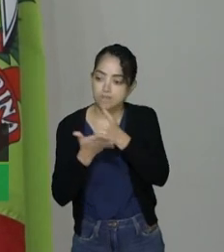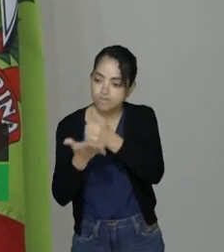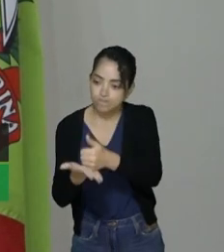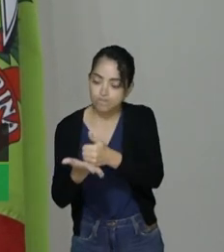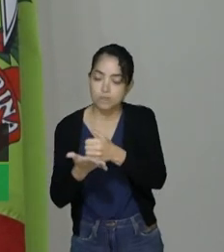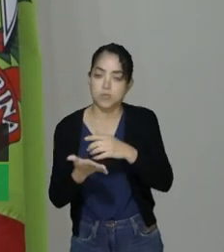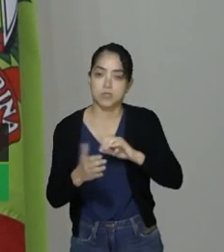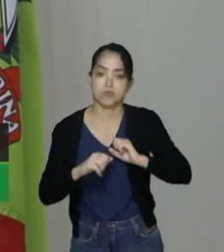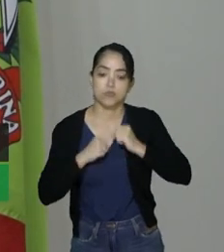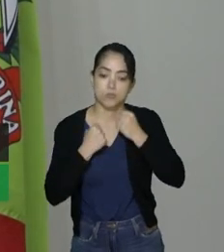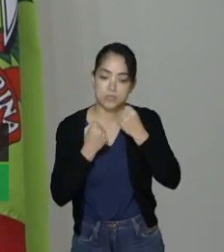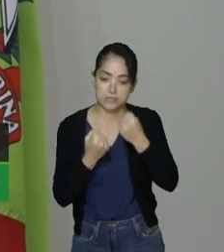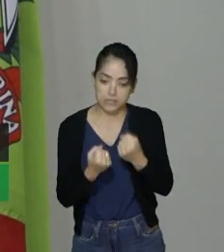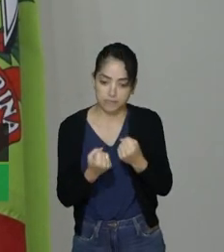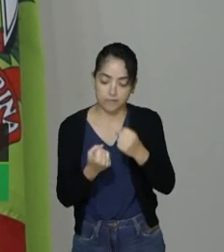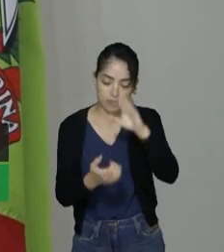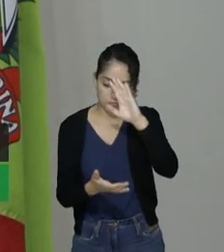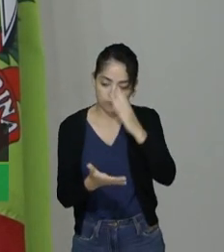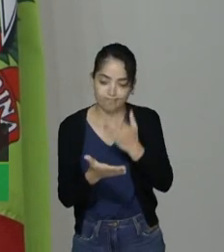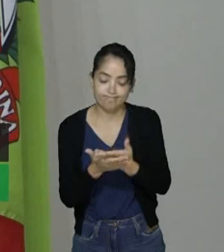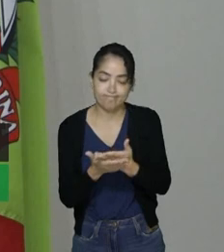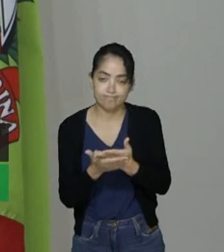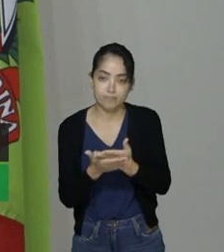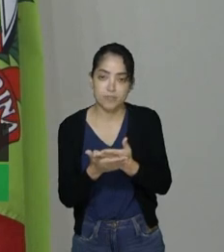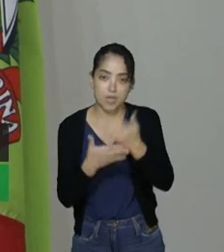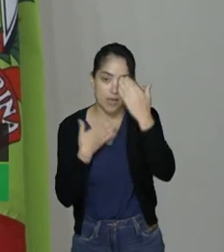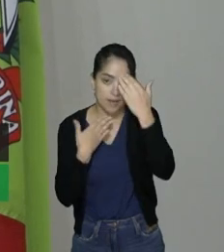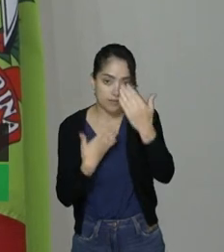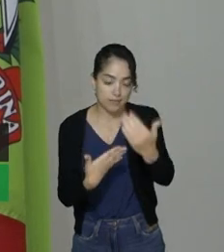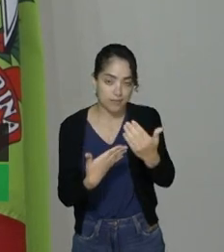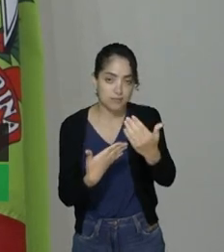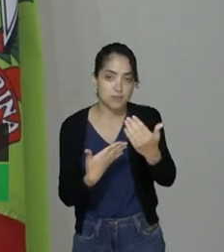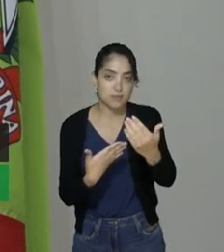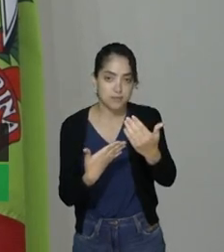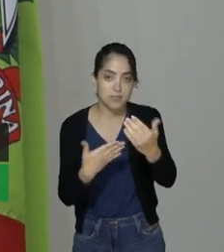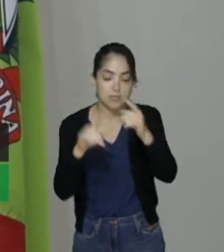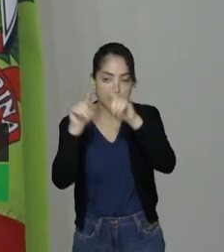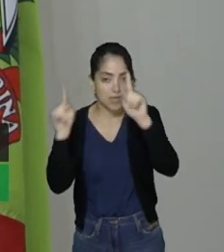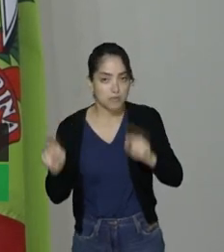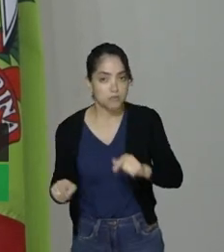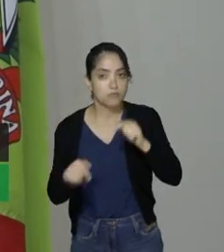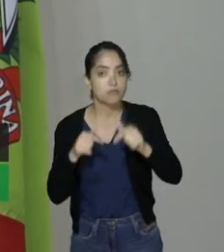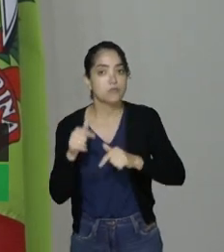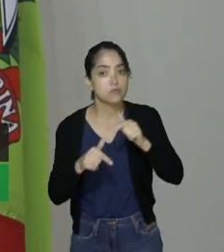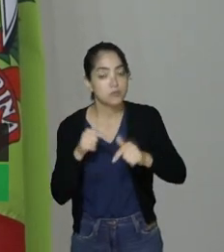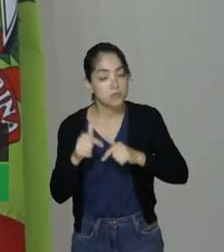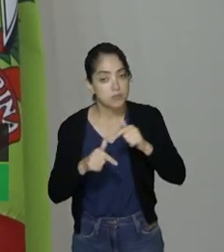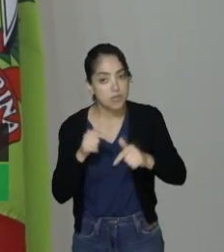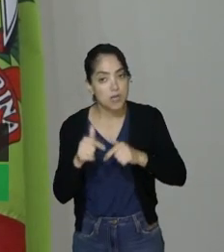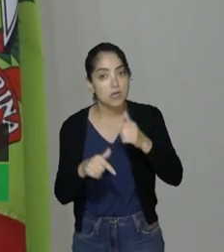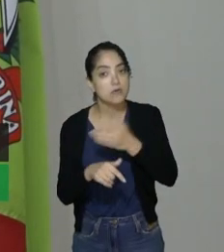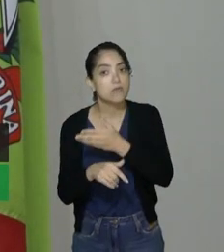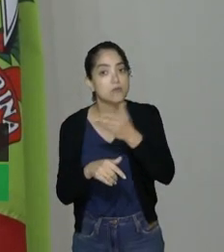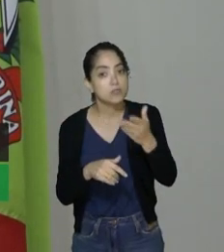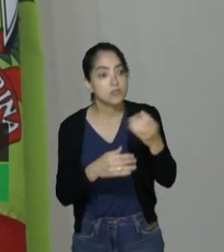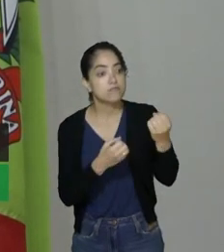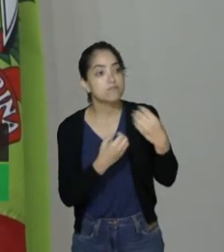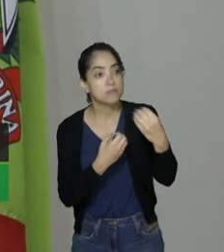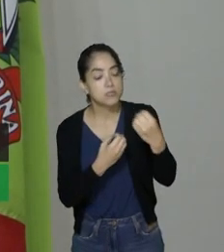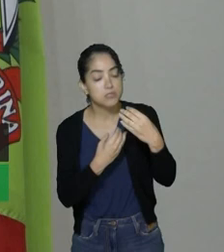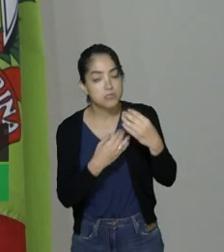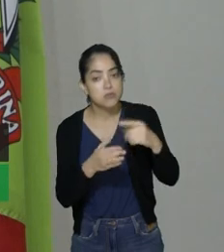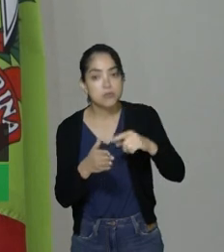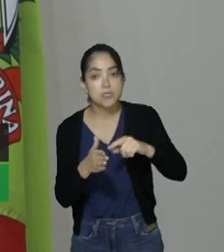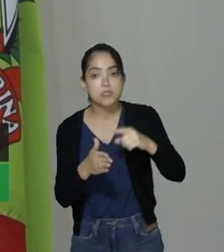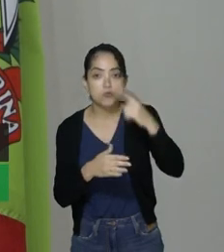defende aquilo que se acredita. Quero agradecer muito aos funcionários da casa, vocês também me ensinaram muito desde o primeiro